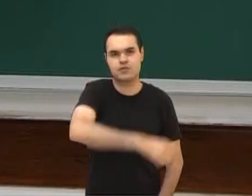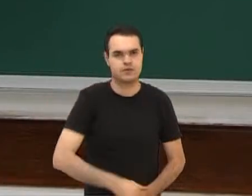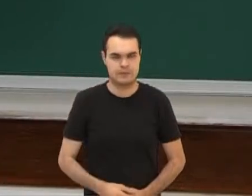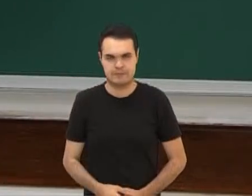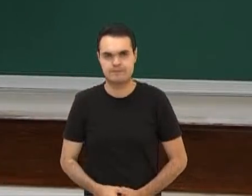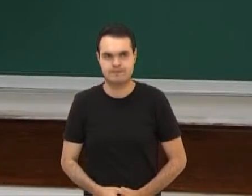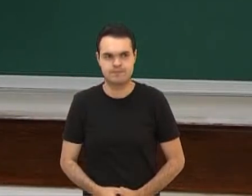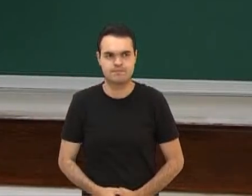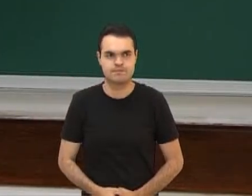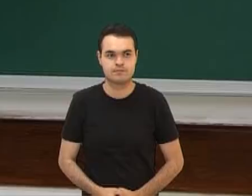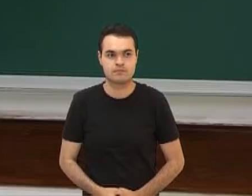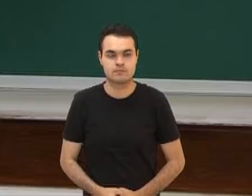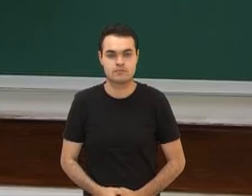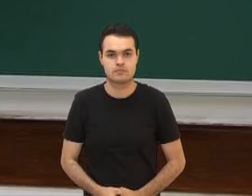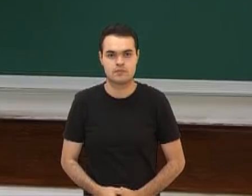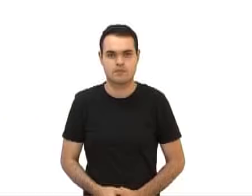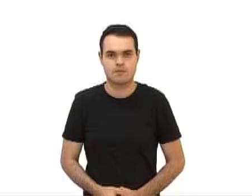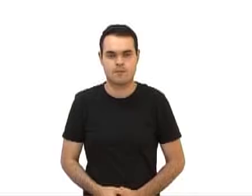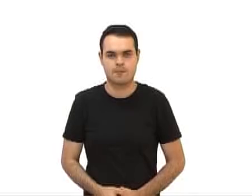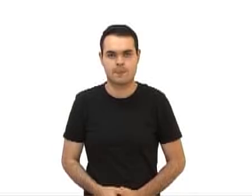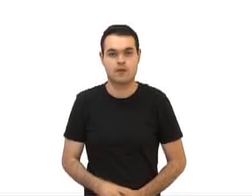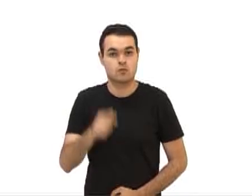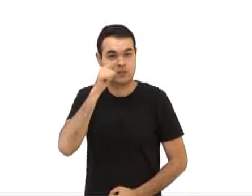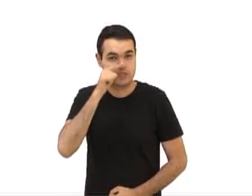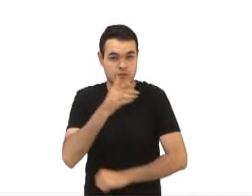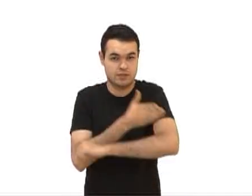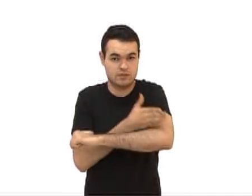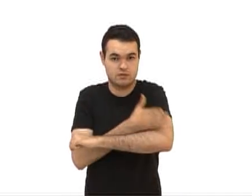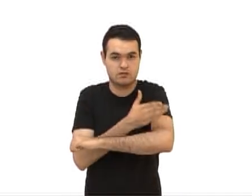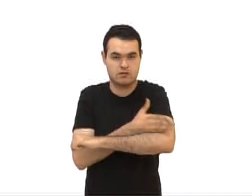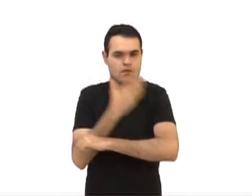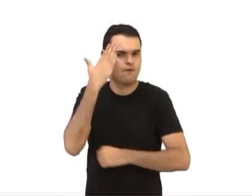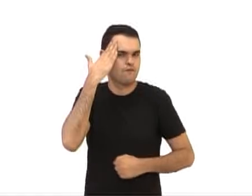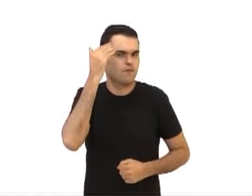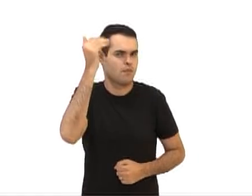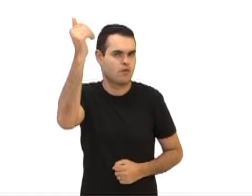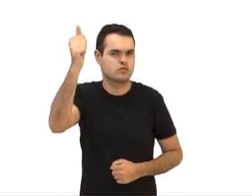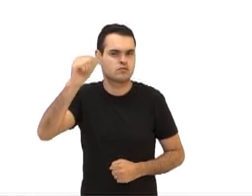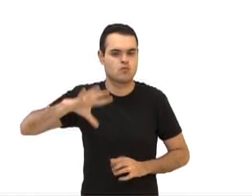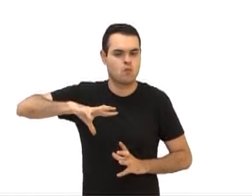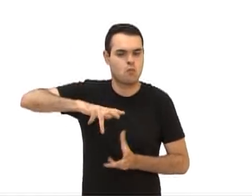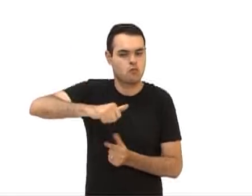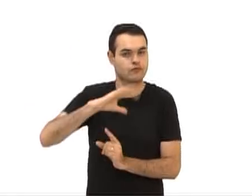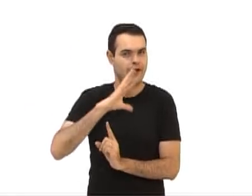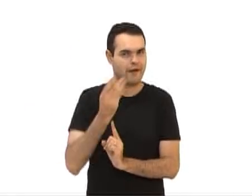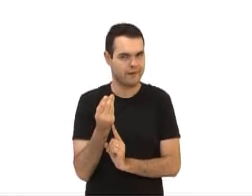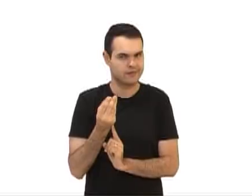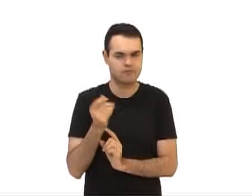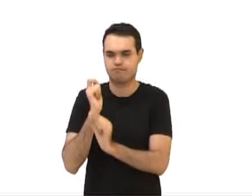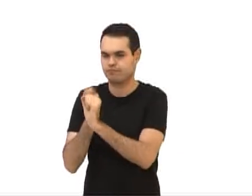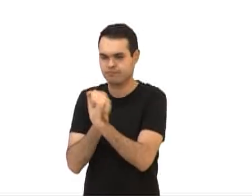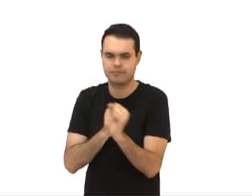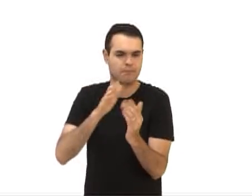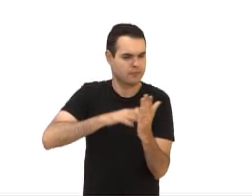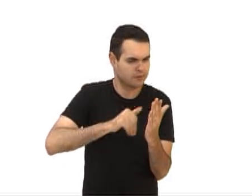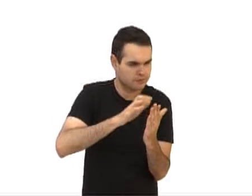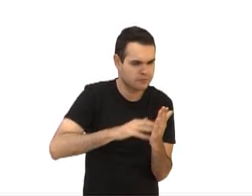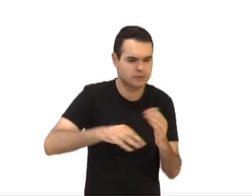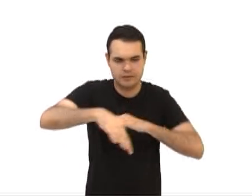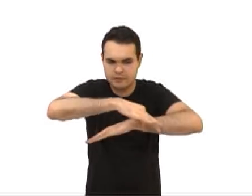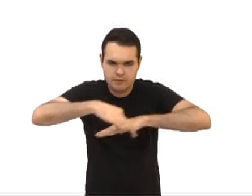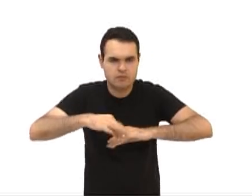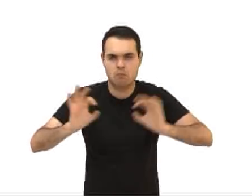Tá? Então vamos lá. Os gregos antigos destacaram-se muito no mundo das artes. A escultura, a pintura, as obras de